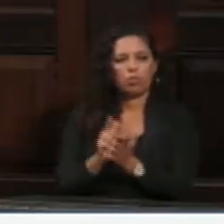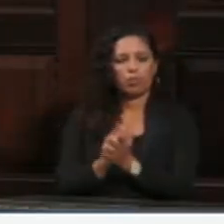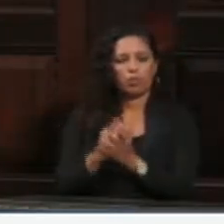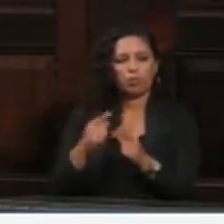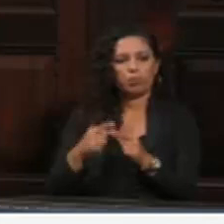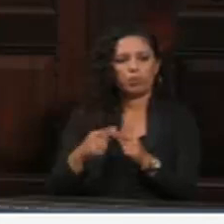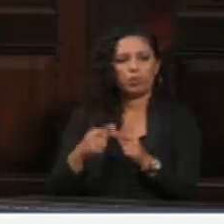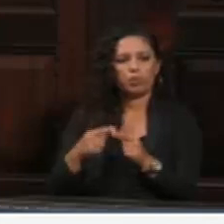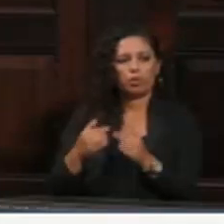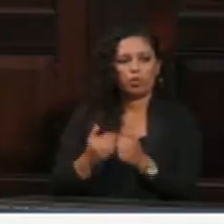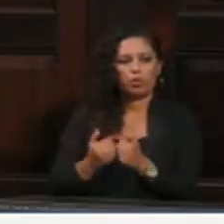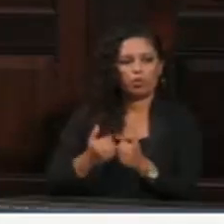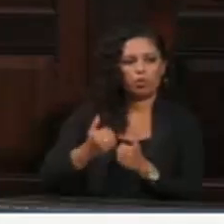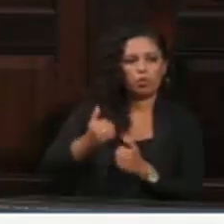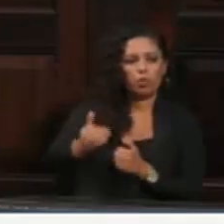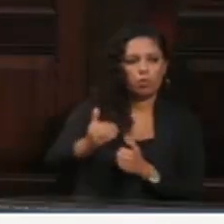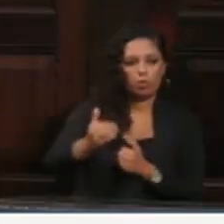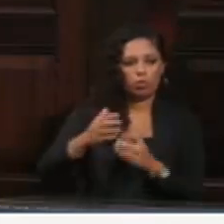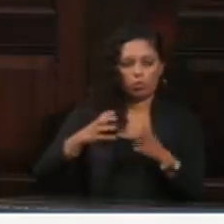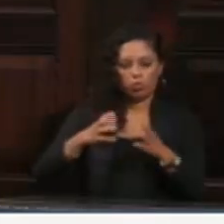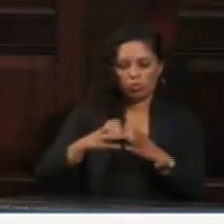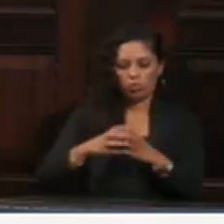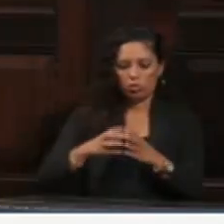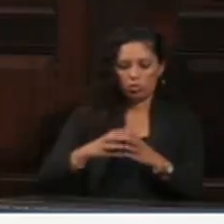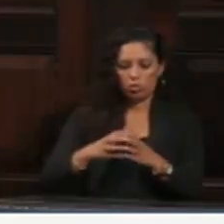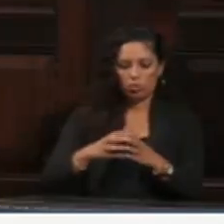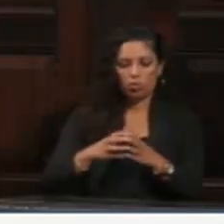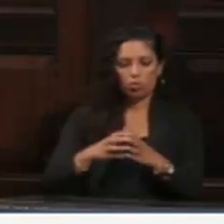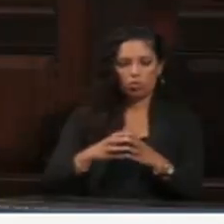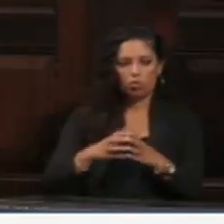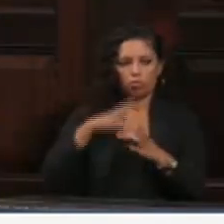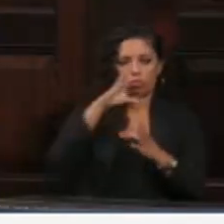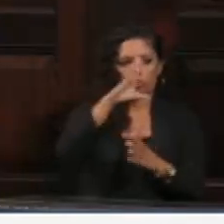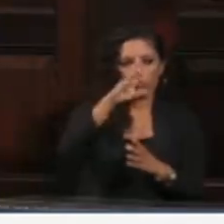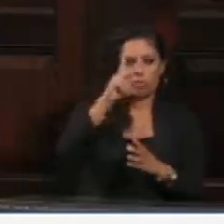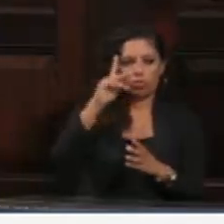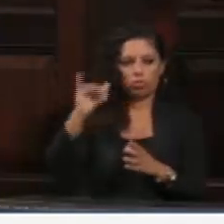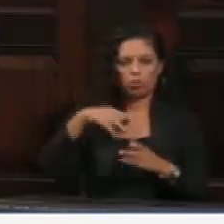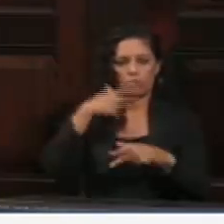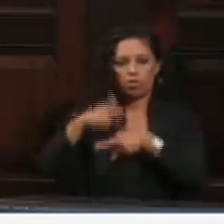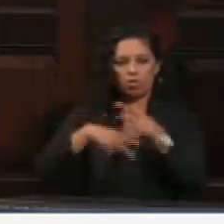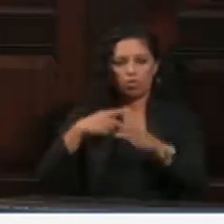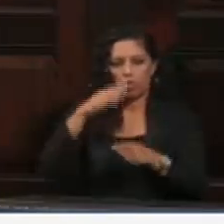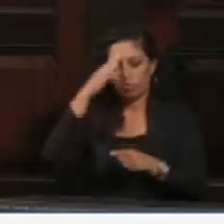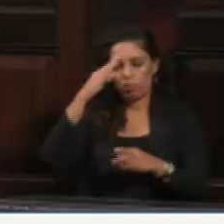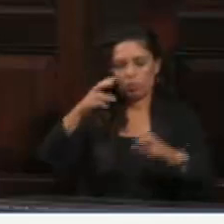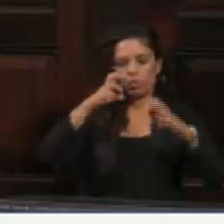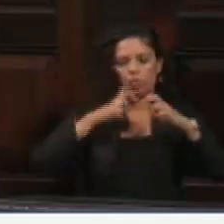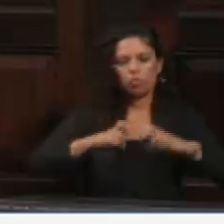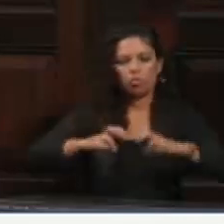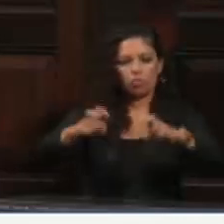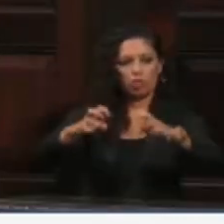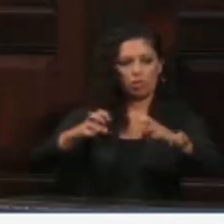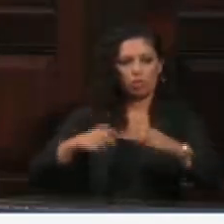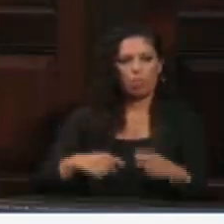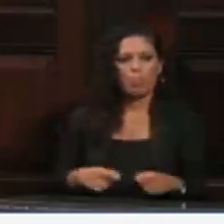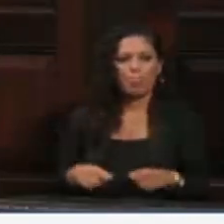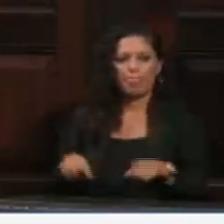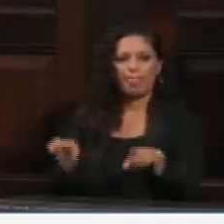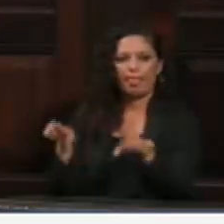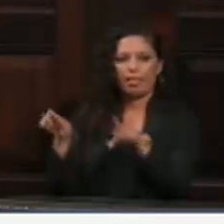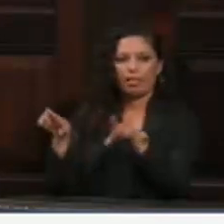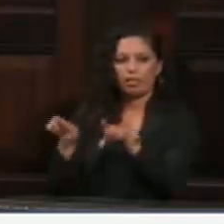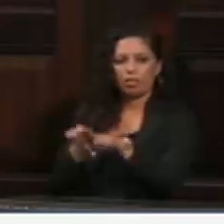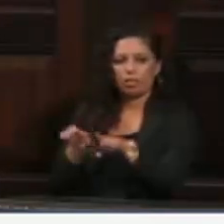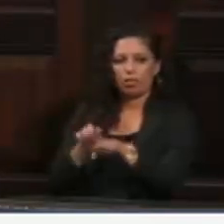comissão especial para tratar especificamente desse assunto. Vocês tiveram a oportunidade de observar a imprensa